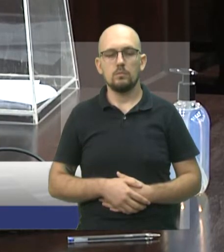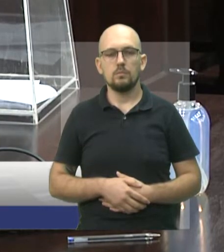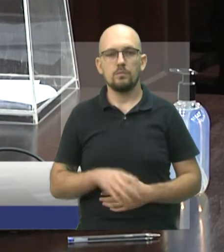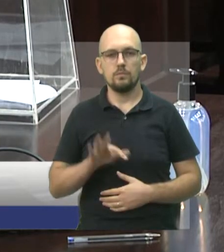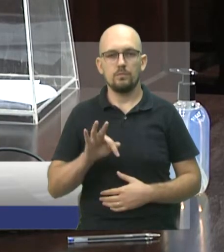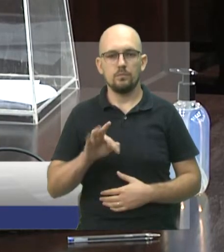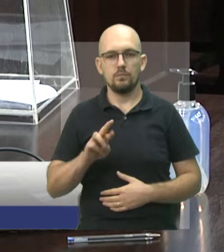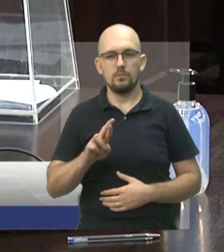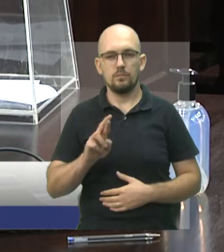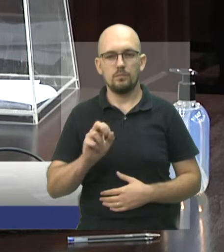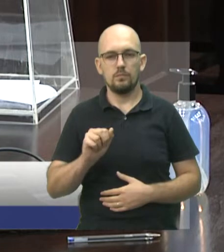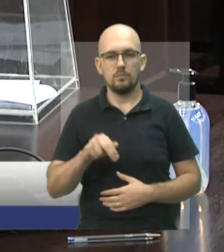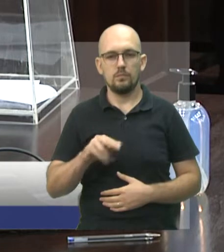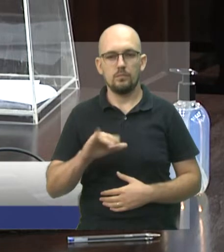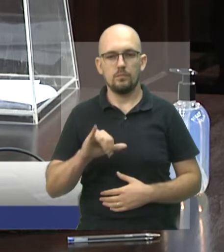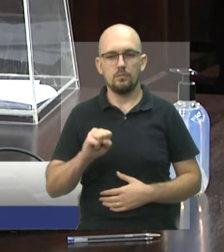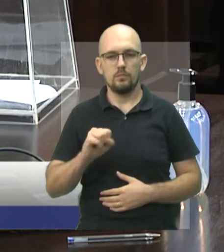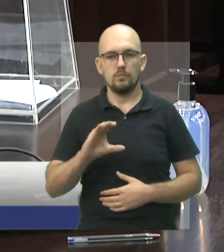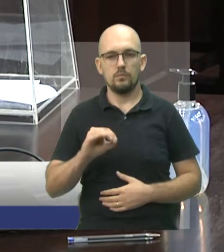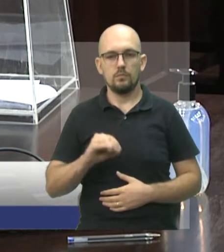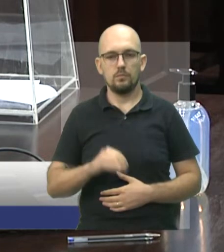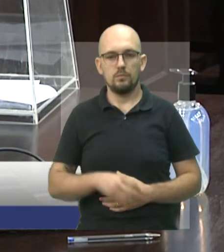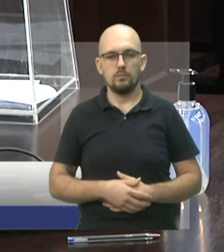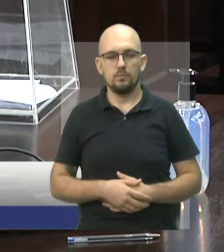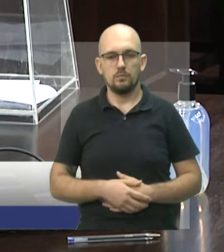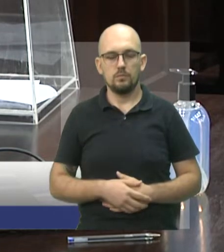Francisco Carlos Quevedo.